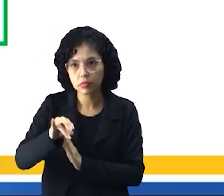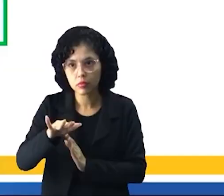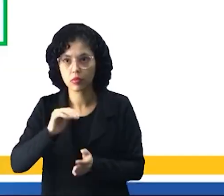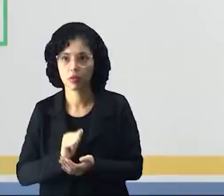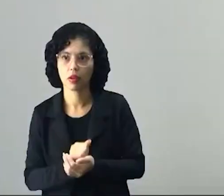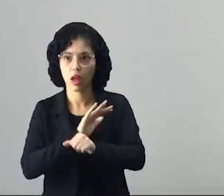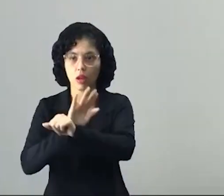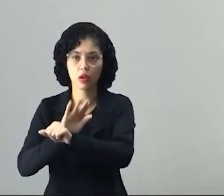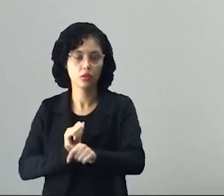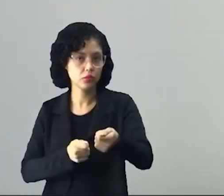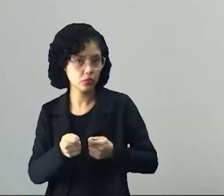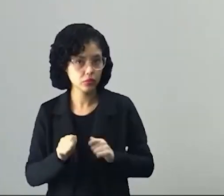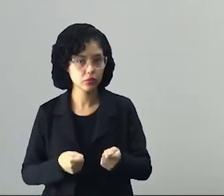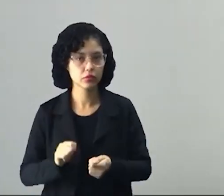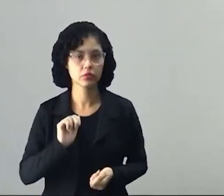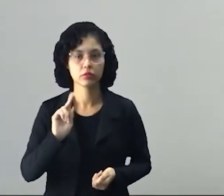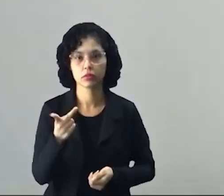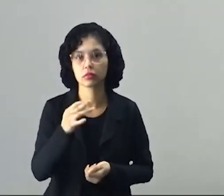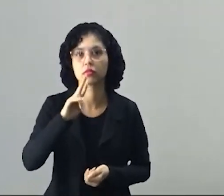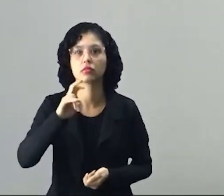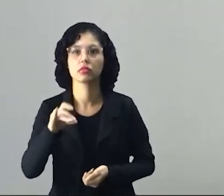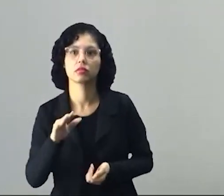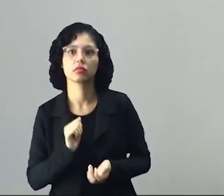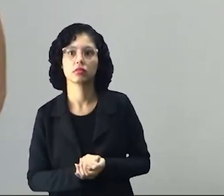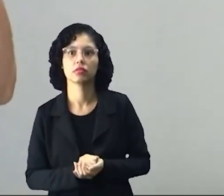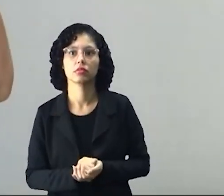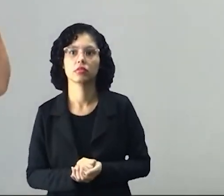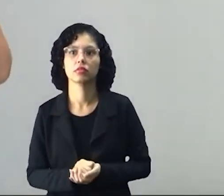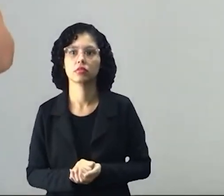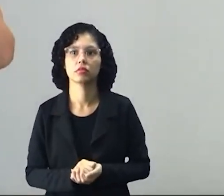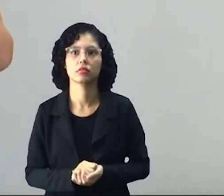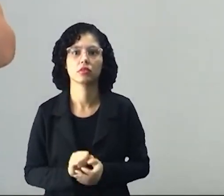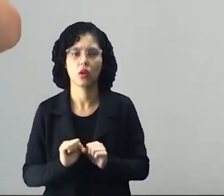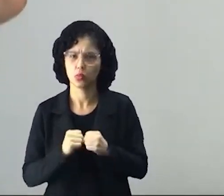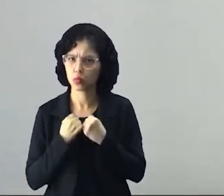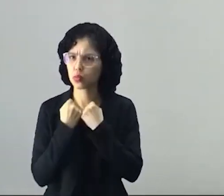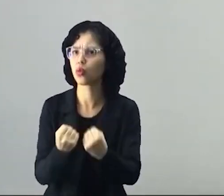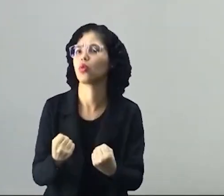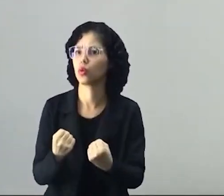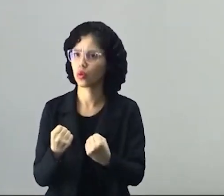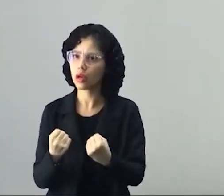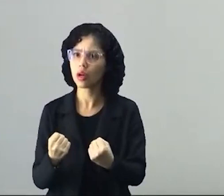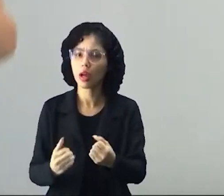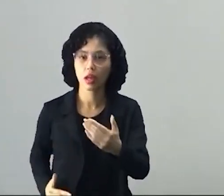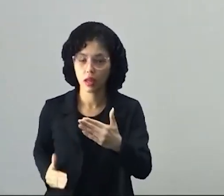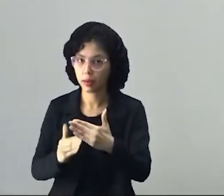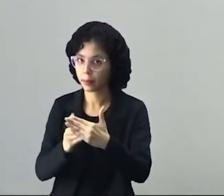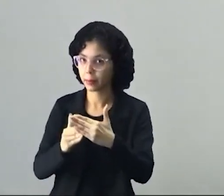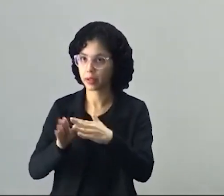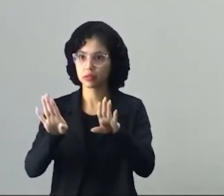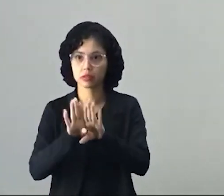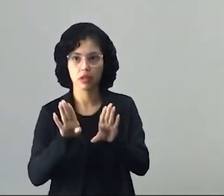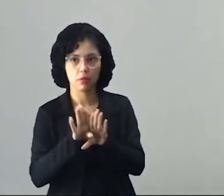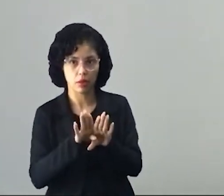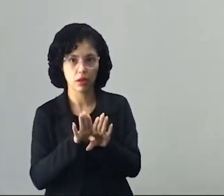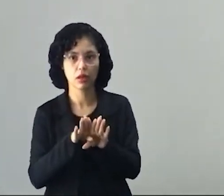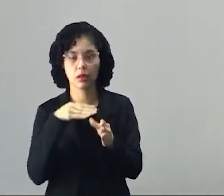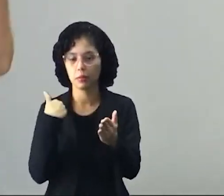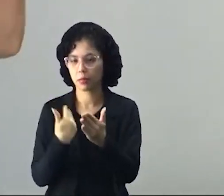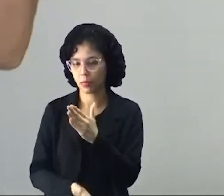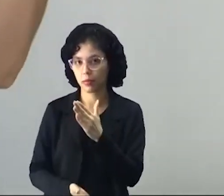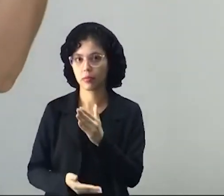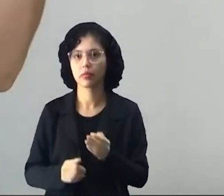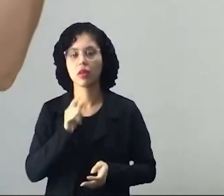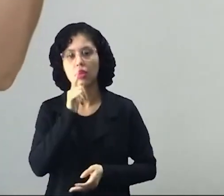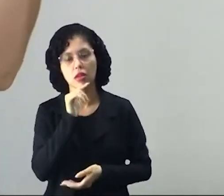quitina que auxilia no controle hídrico. O que é isso? Essa quitina ela não dá só resistência, ela impede que esses organismos